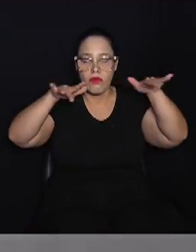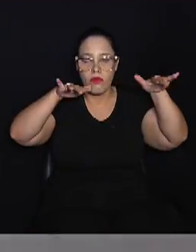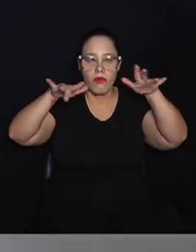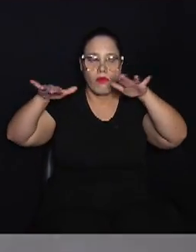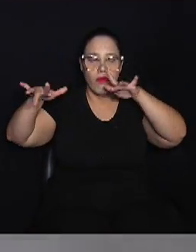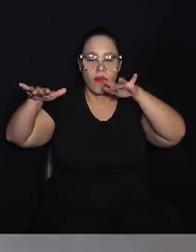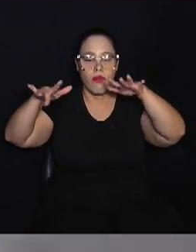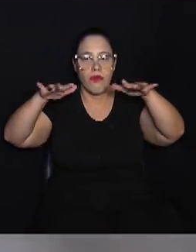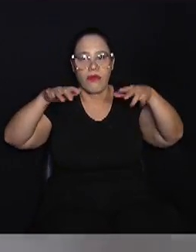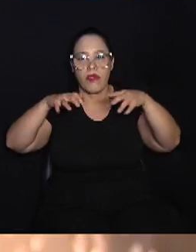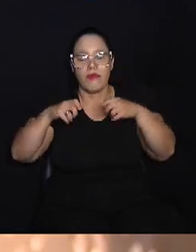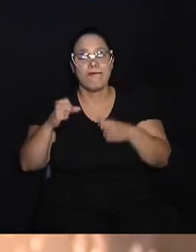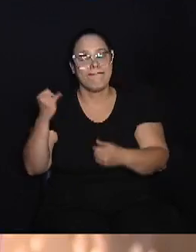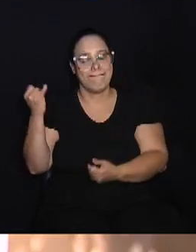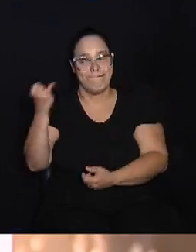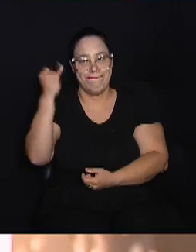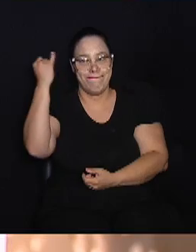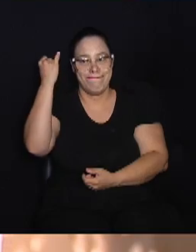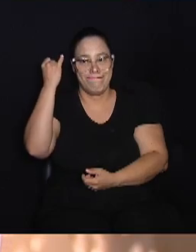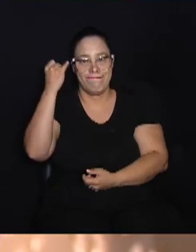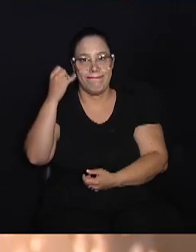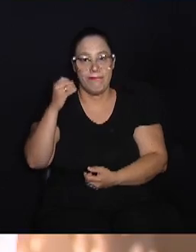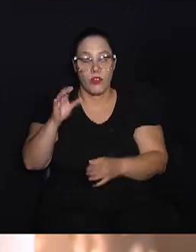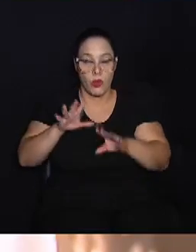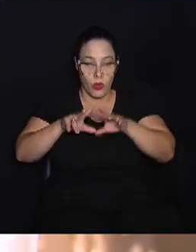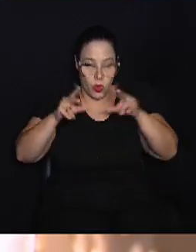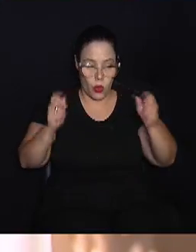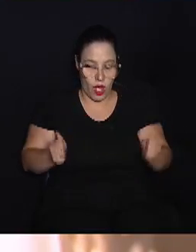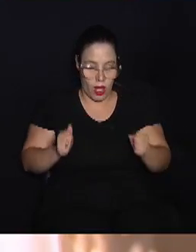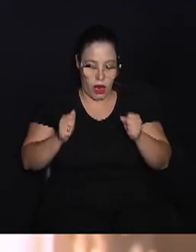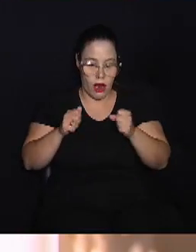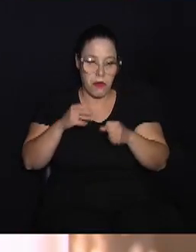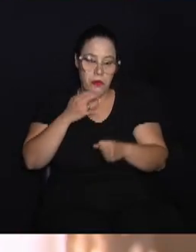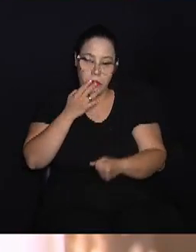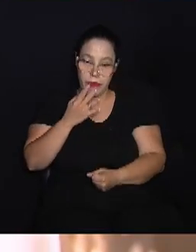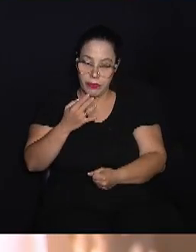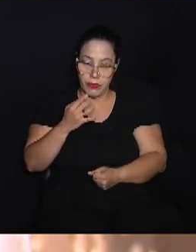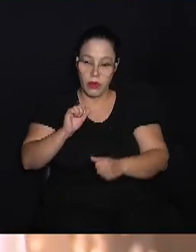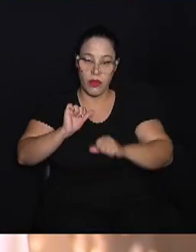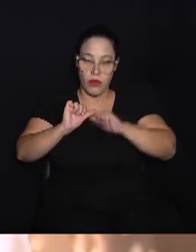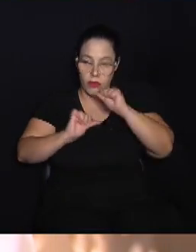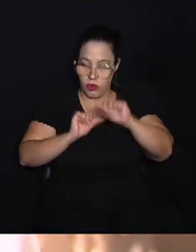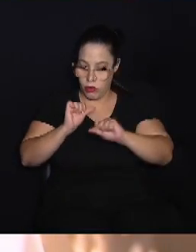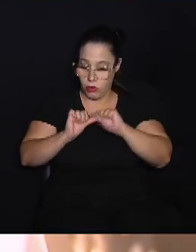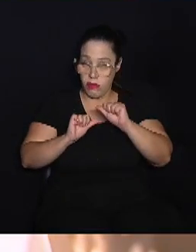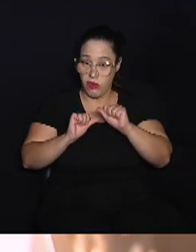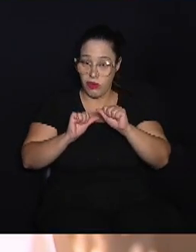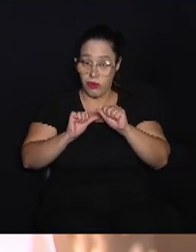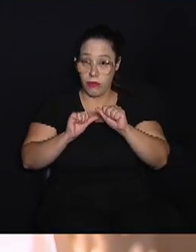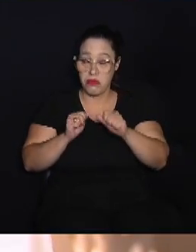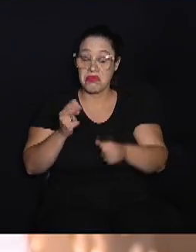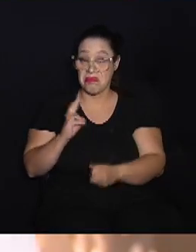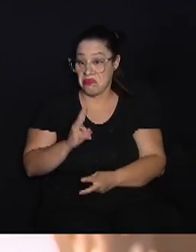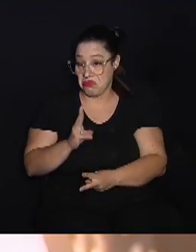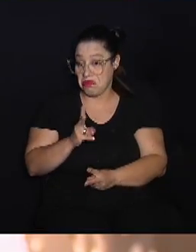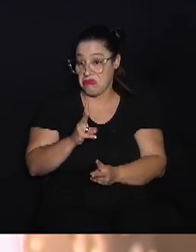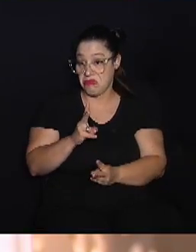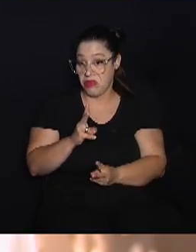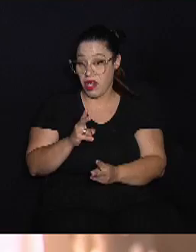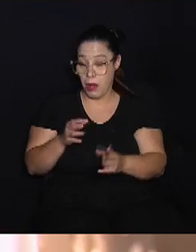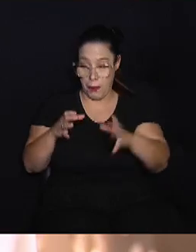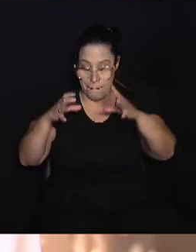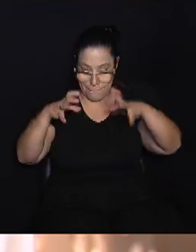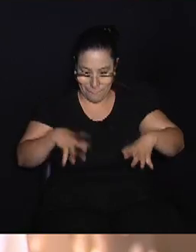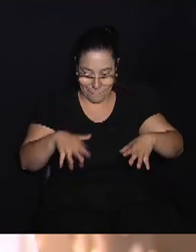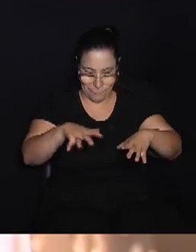ambientes são primordiais. Toalha molhada, né? A gente tem que lembrar de trocar um pouco mais frequência, né? E a bacia,